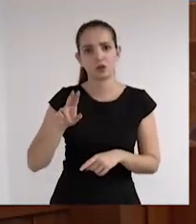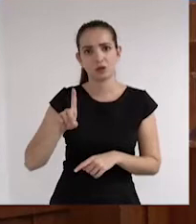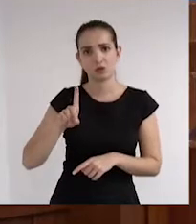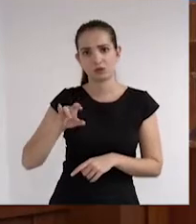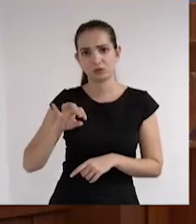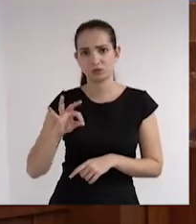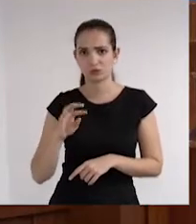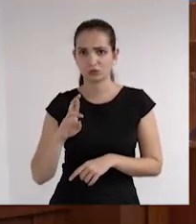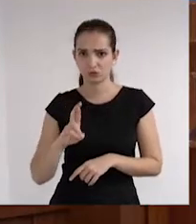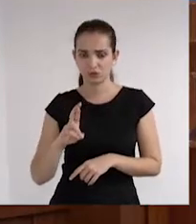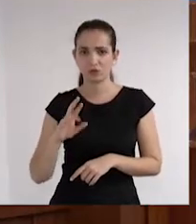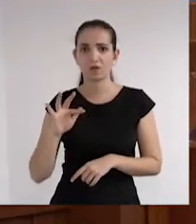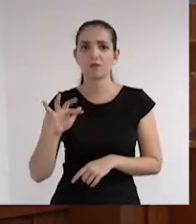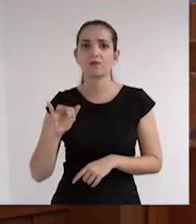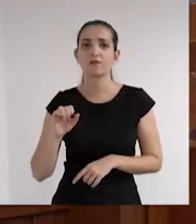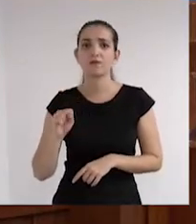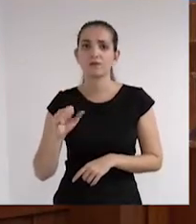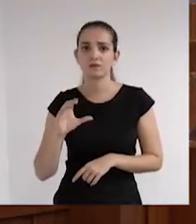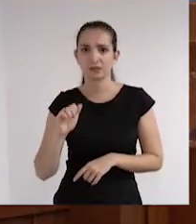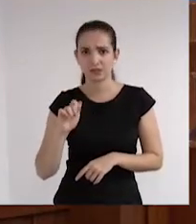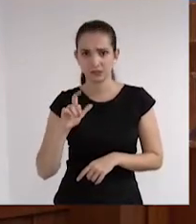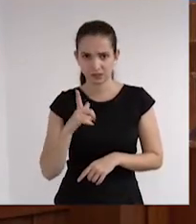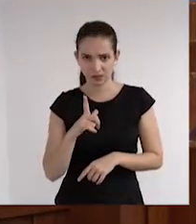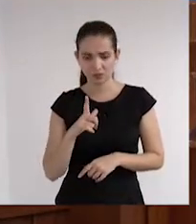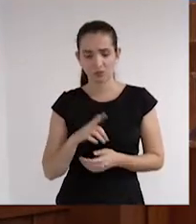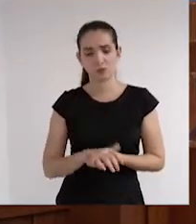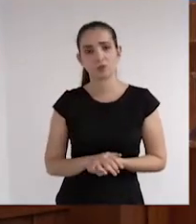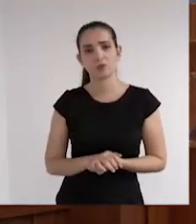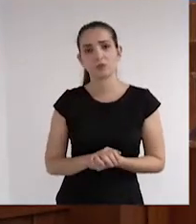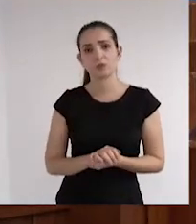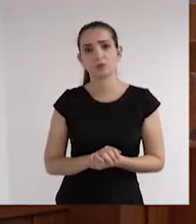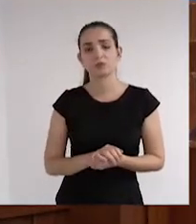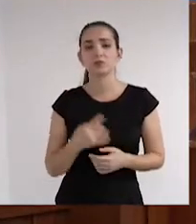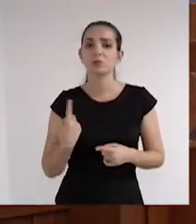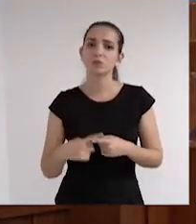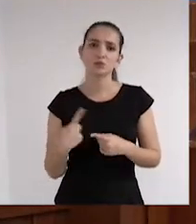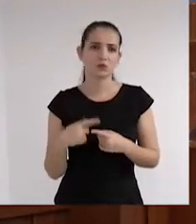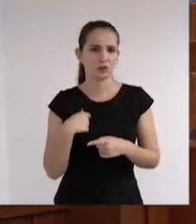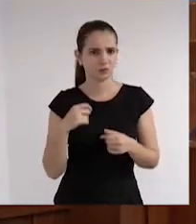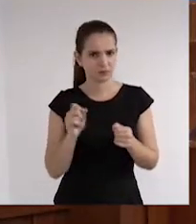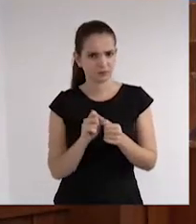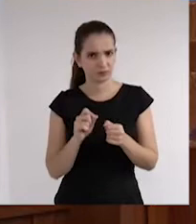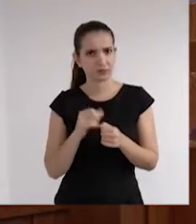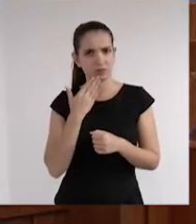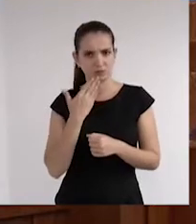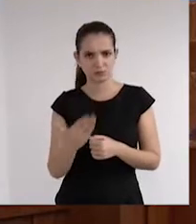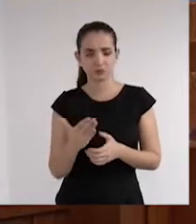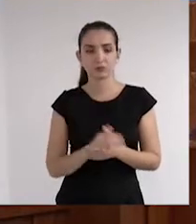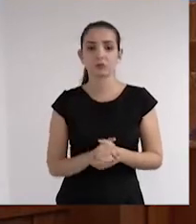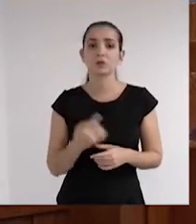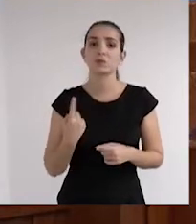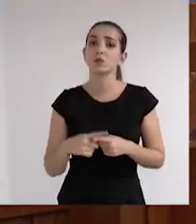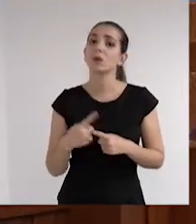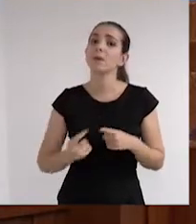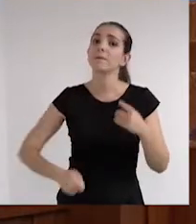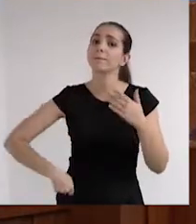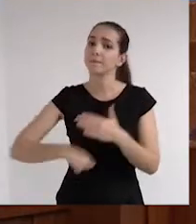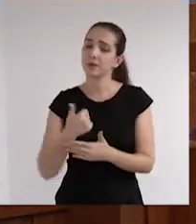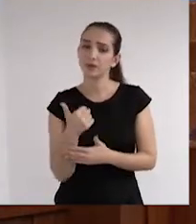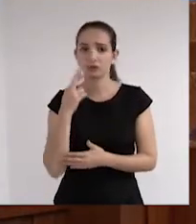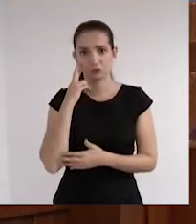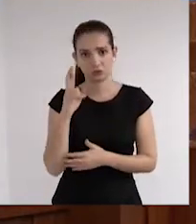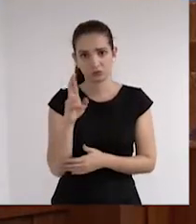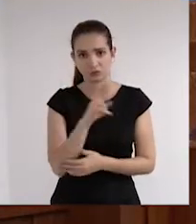de tributos estaduais do Estado de Mato Grosso do Sul. E por que eu faço isso? Primeiro, senhor presidente,